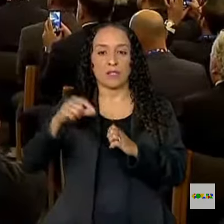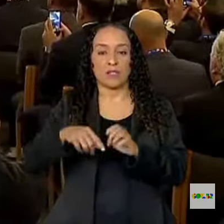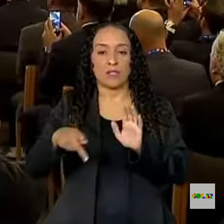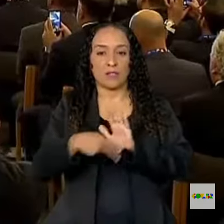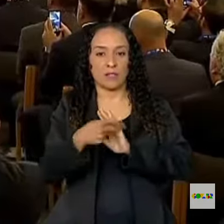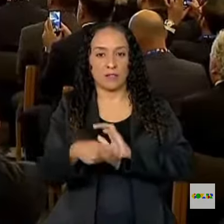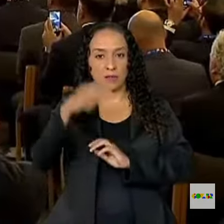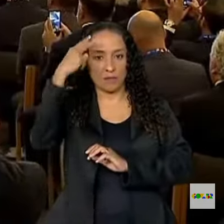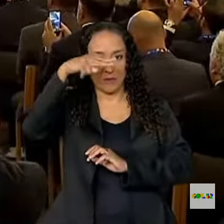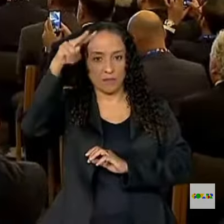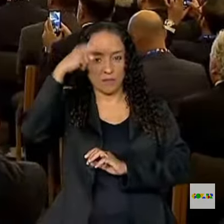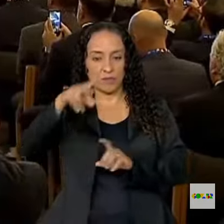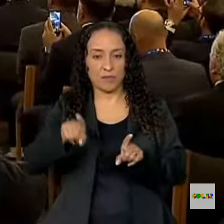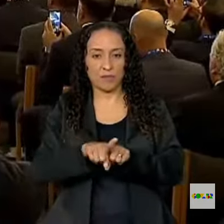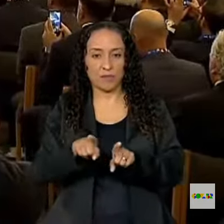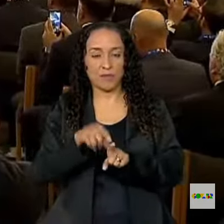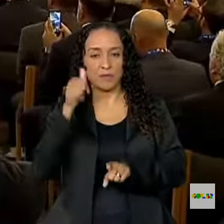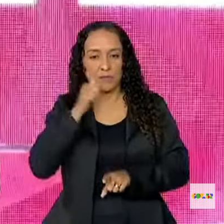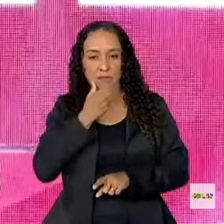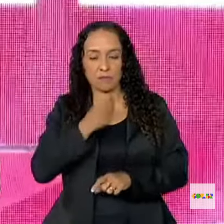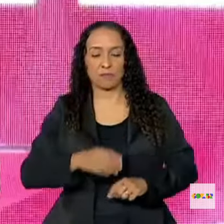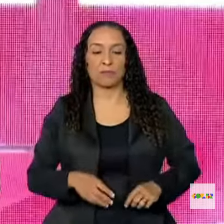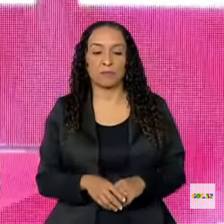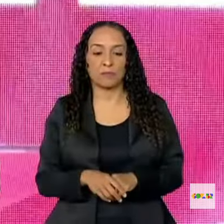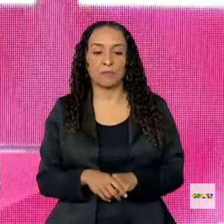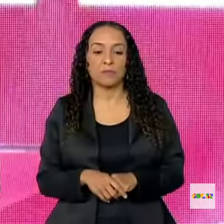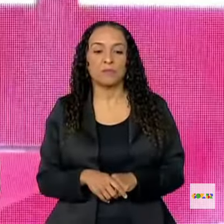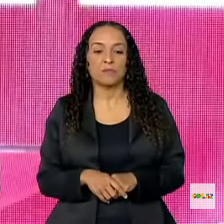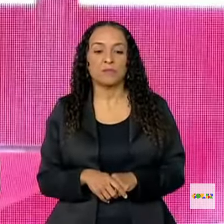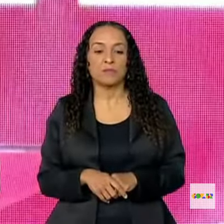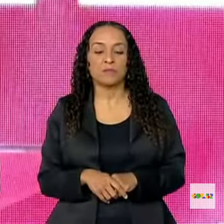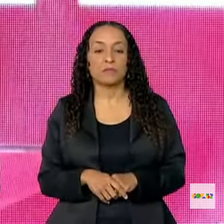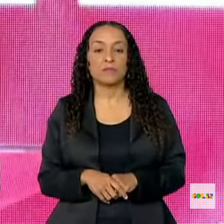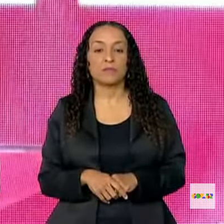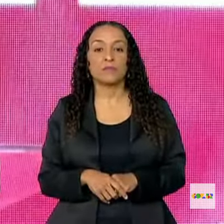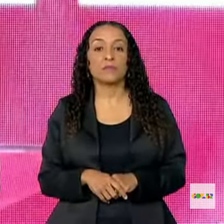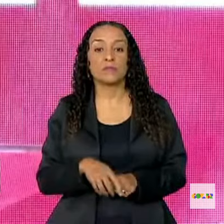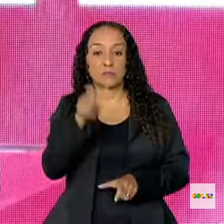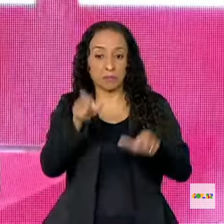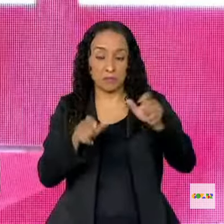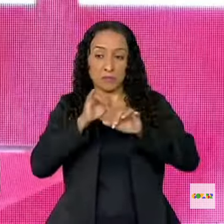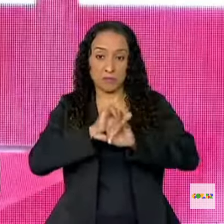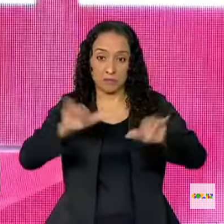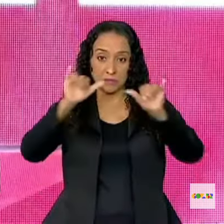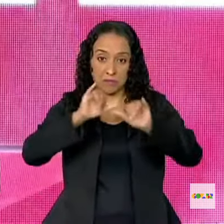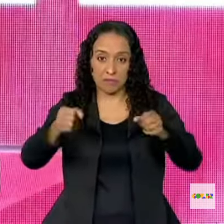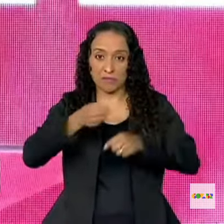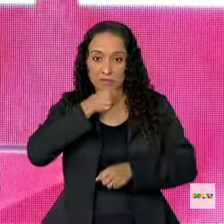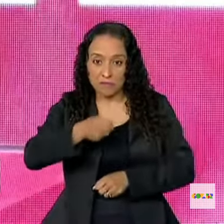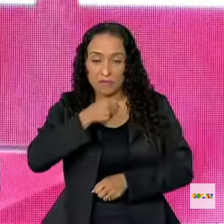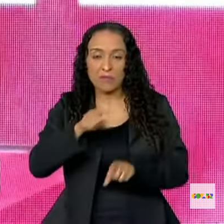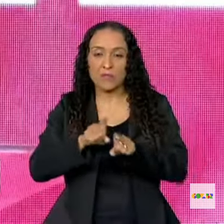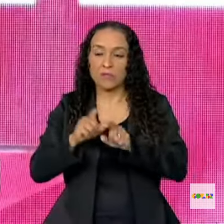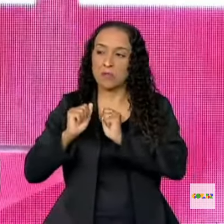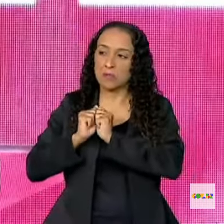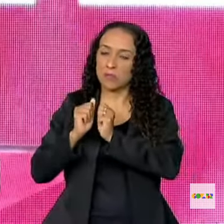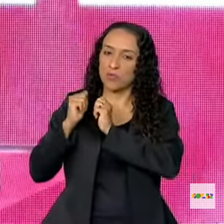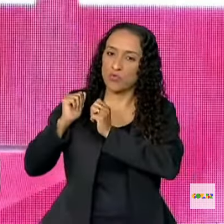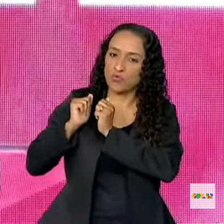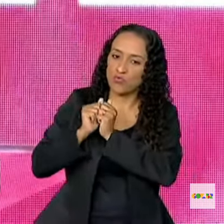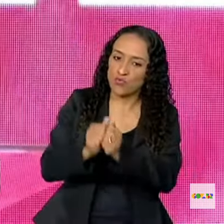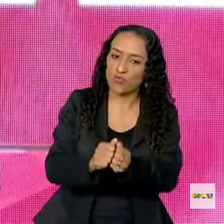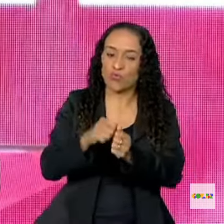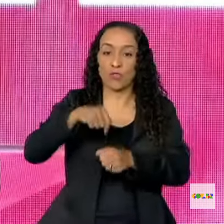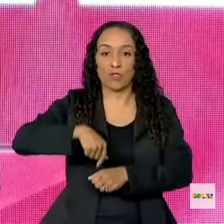e empresárias mexicanas amigo da Imprensa amigos que me acompanham